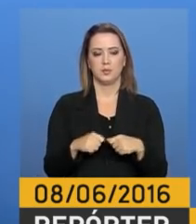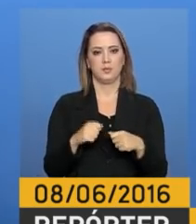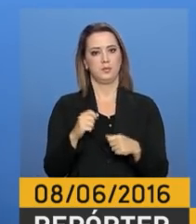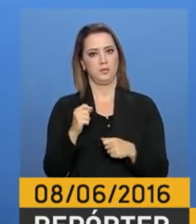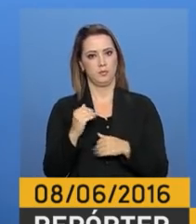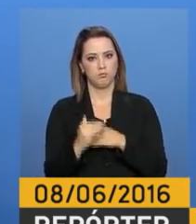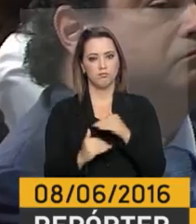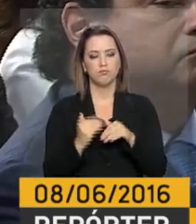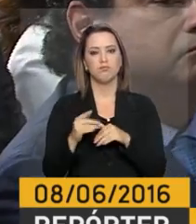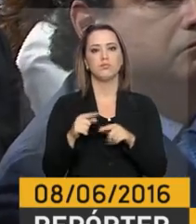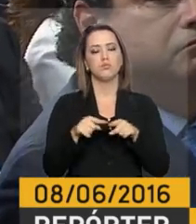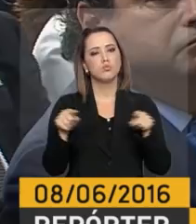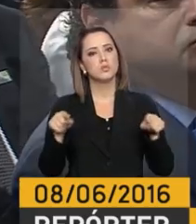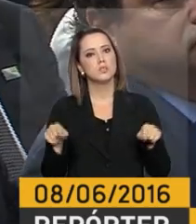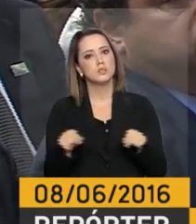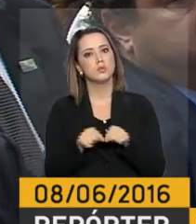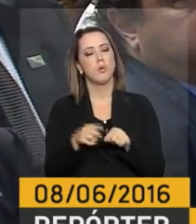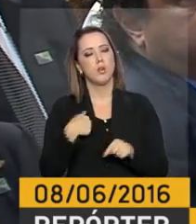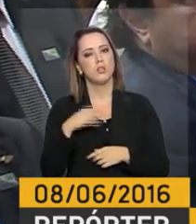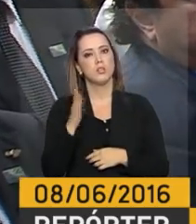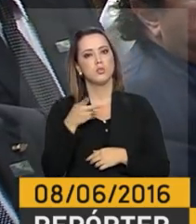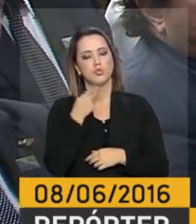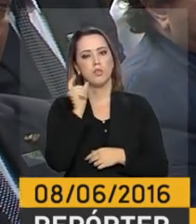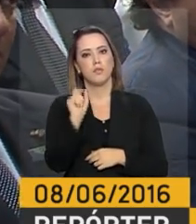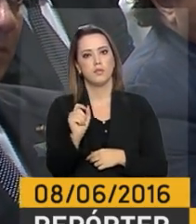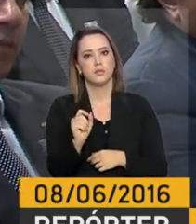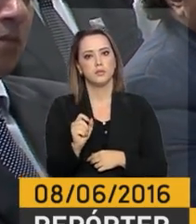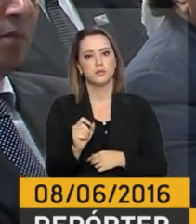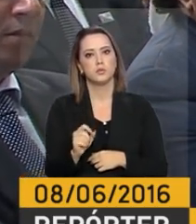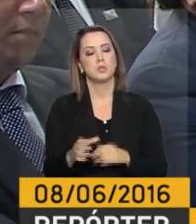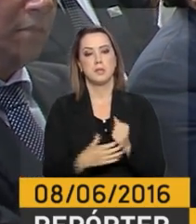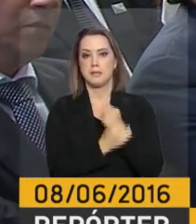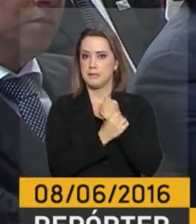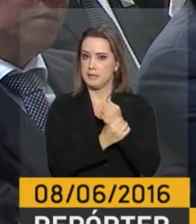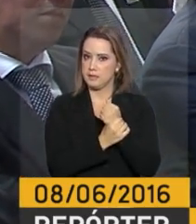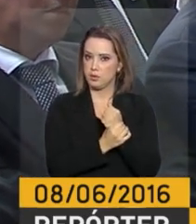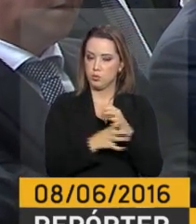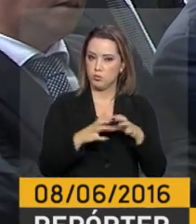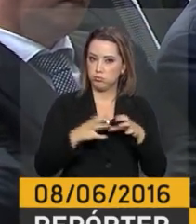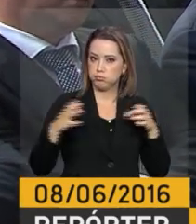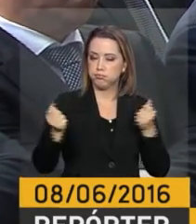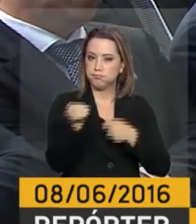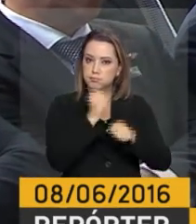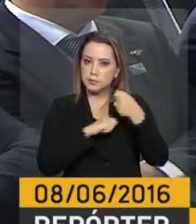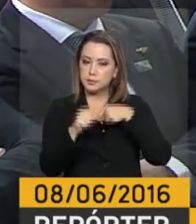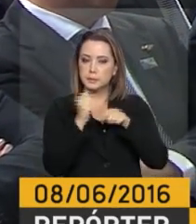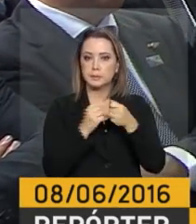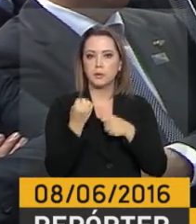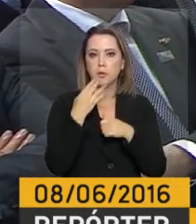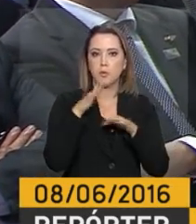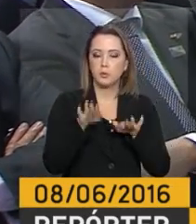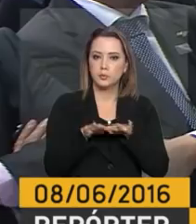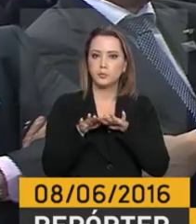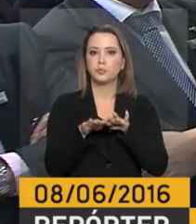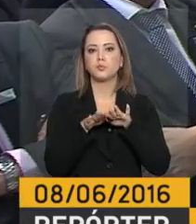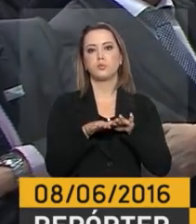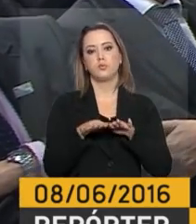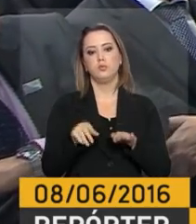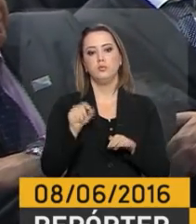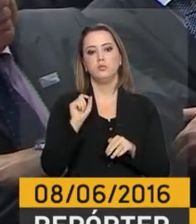este quadro que Eu mencionei segurança normativa uma macroeconomia estabilizada